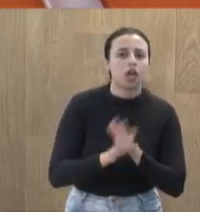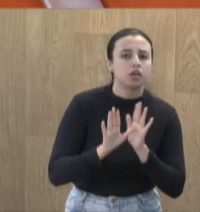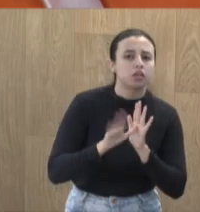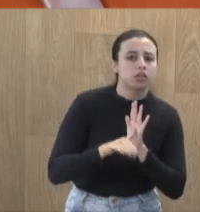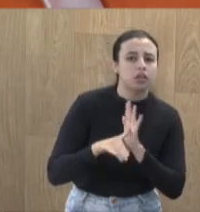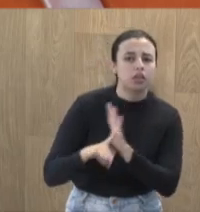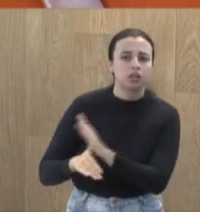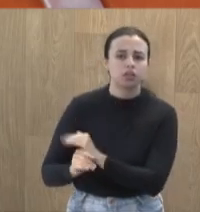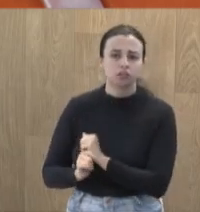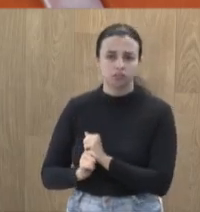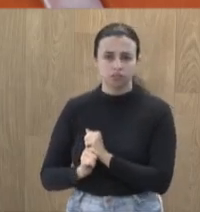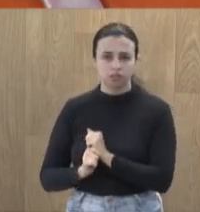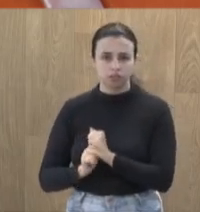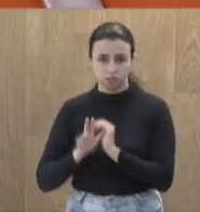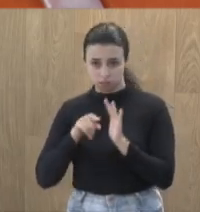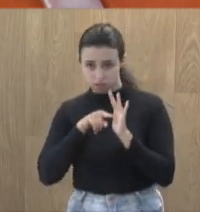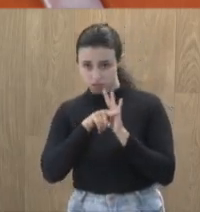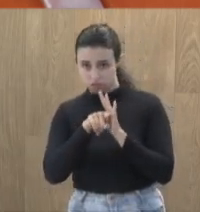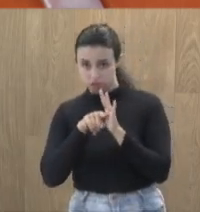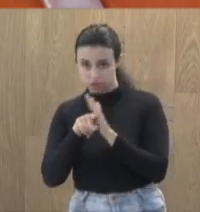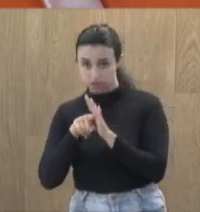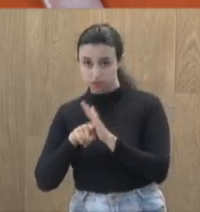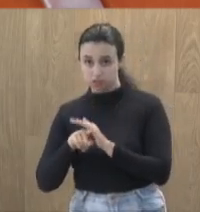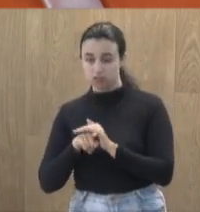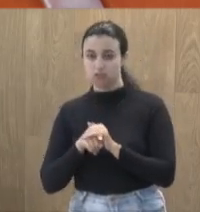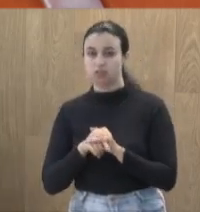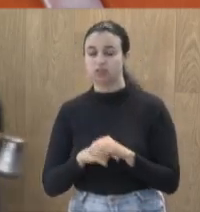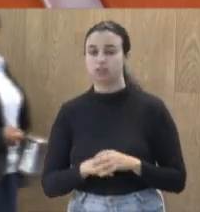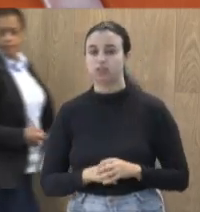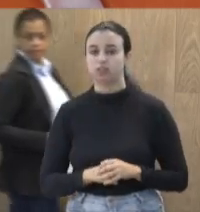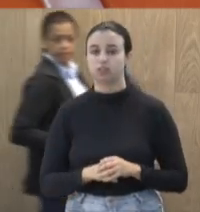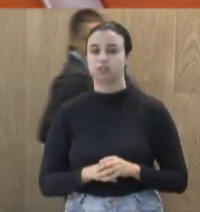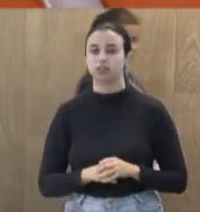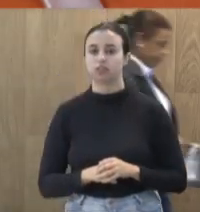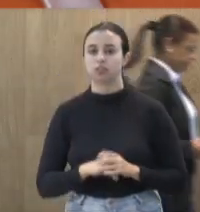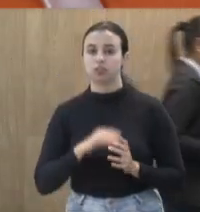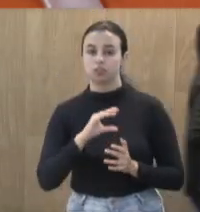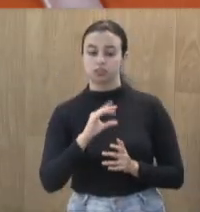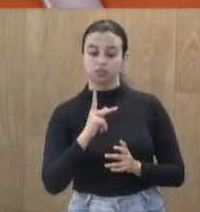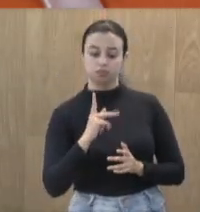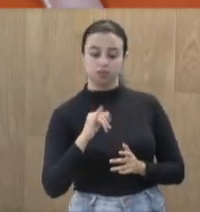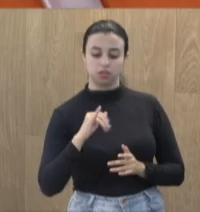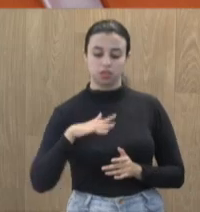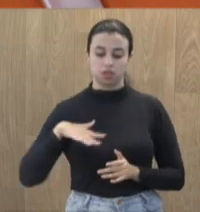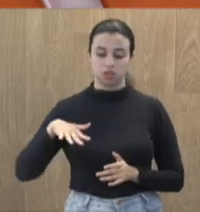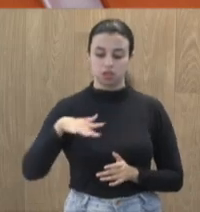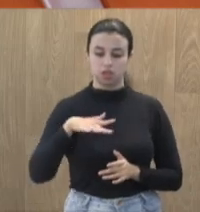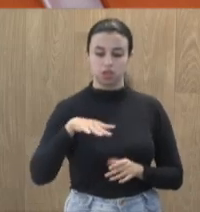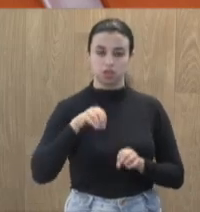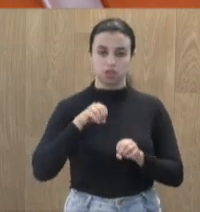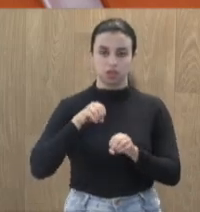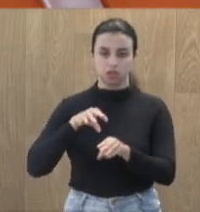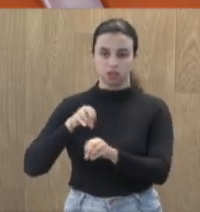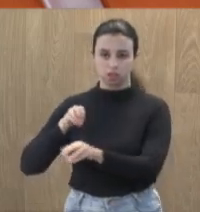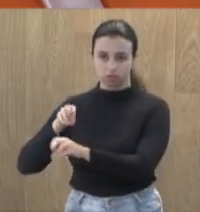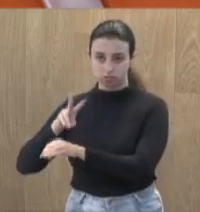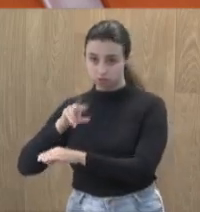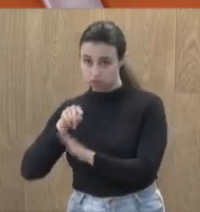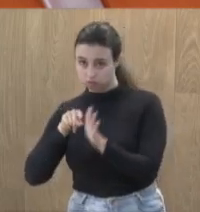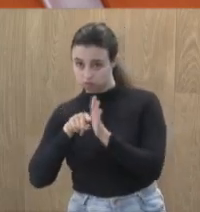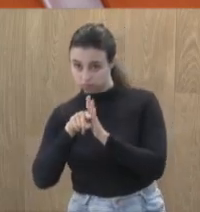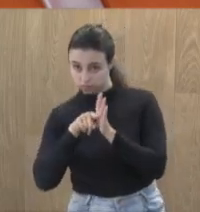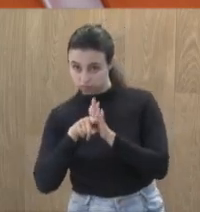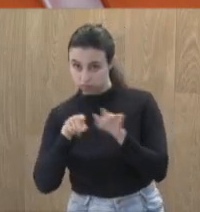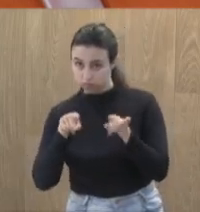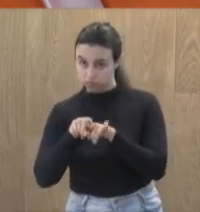investigação? Vocês vão proceder com a CPI da educação? Vocês vão investigar a